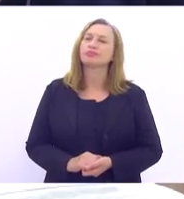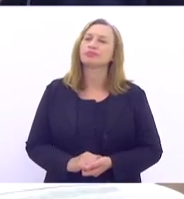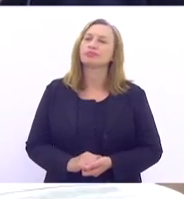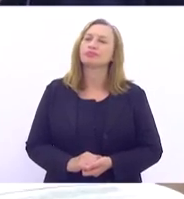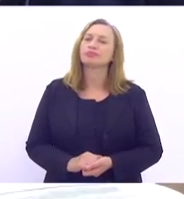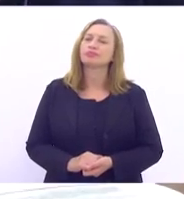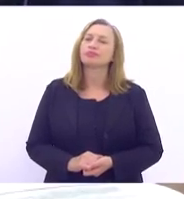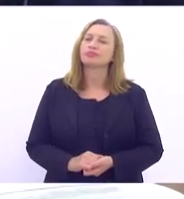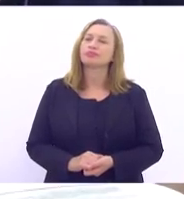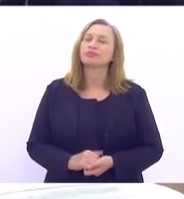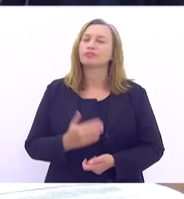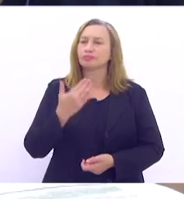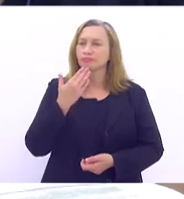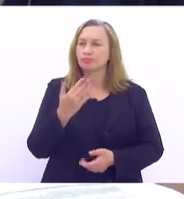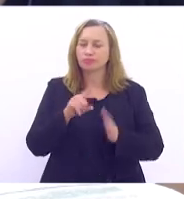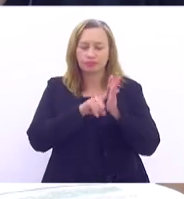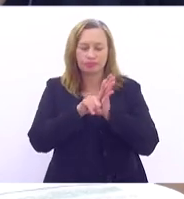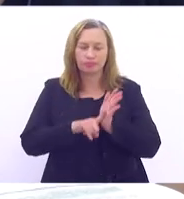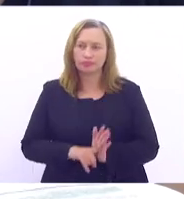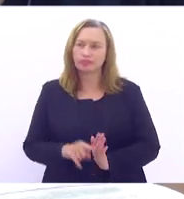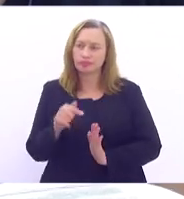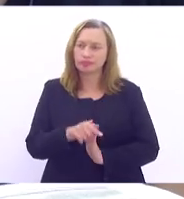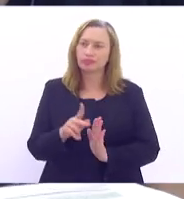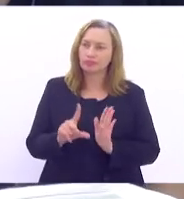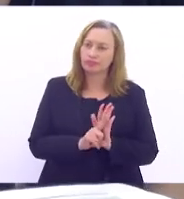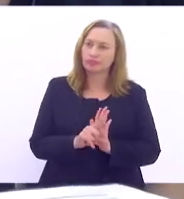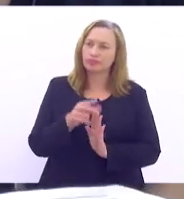me sugeriria, eu analisei aqui a lei